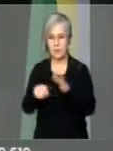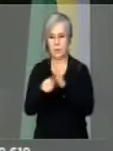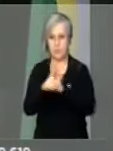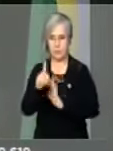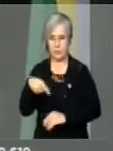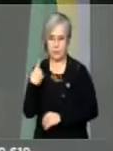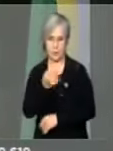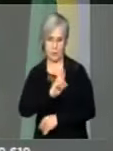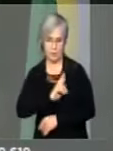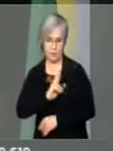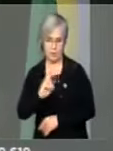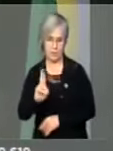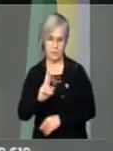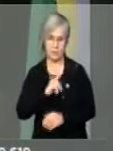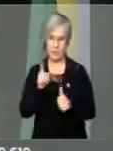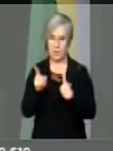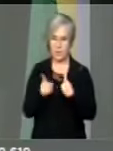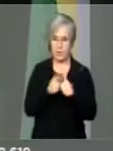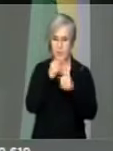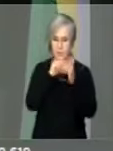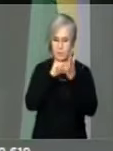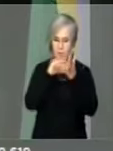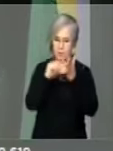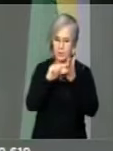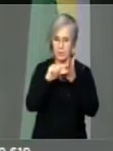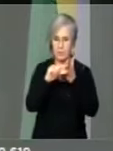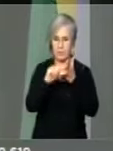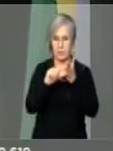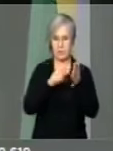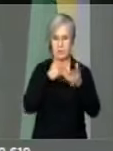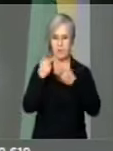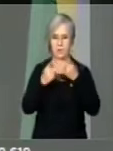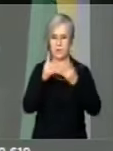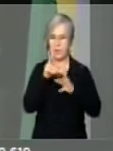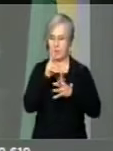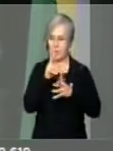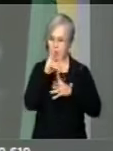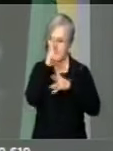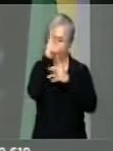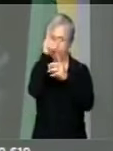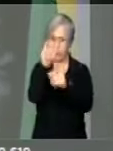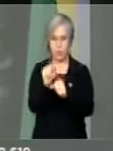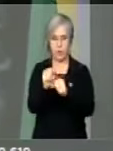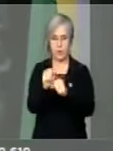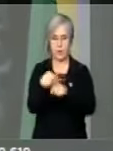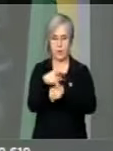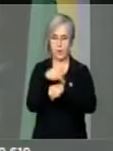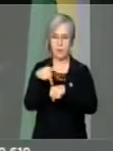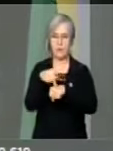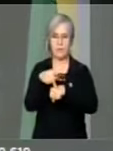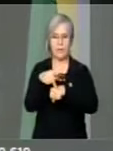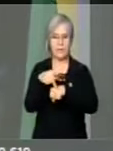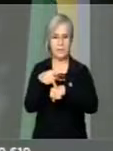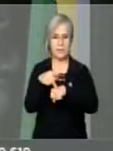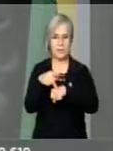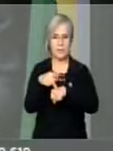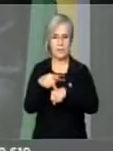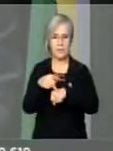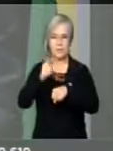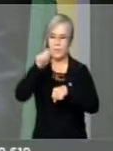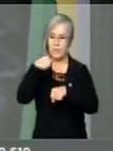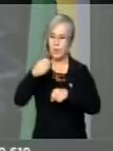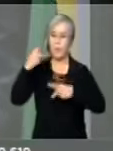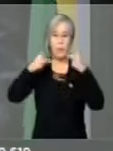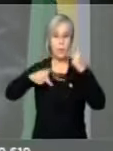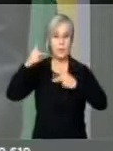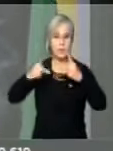desse projeto. Na primeira parte do versículo, onde ali se diz, levantemos nossa pátria do abatimento, é a ação política. Não se